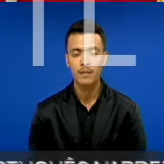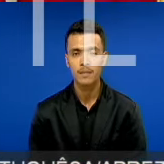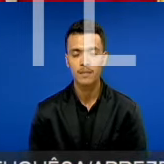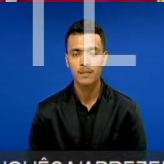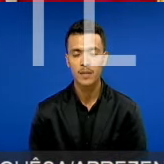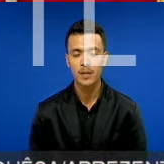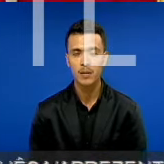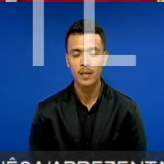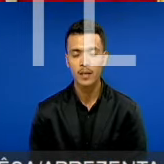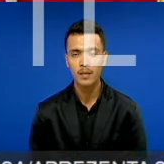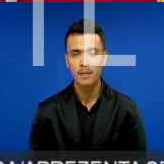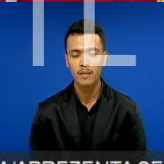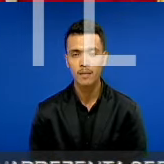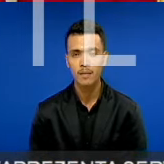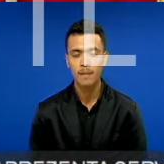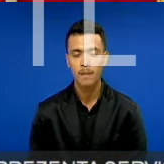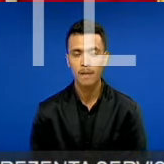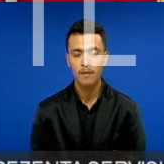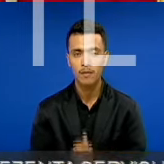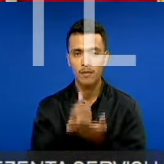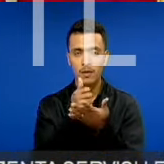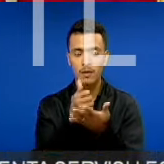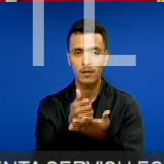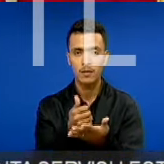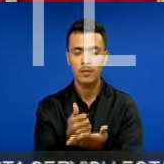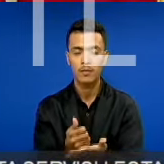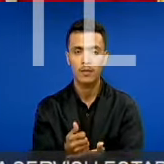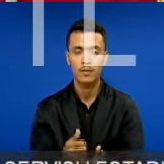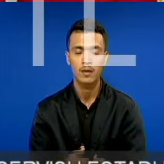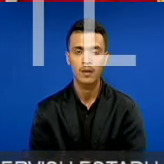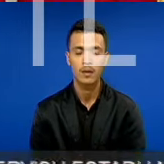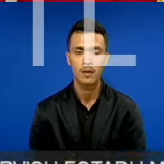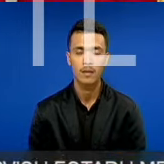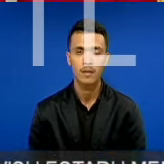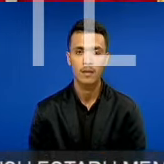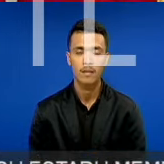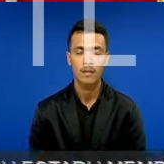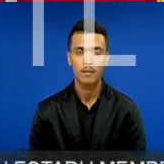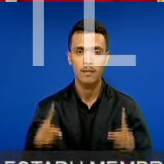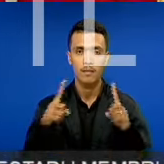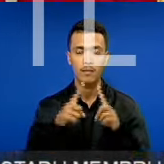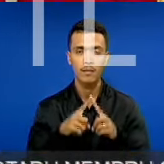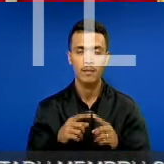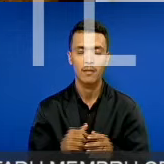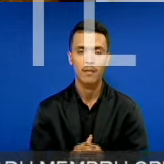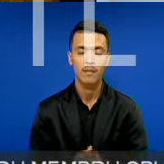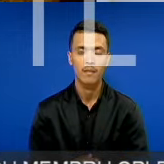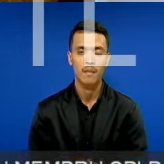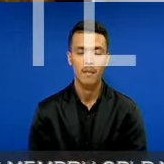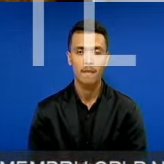Igualmente, agradeço o apoio que vos dá para a execução da vossa